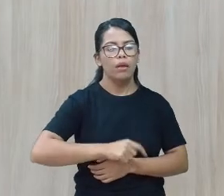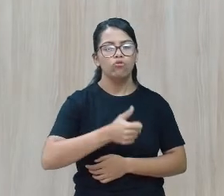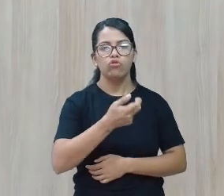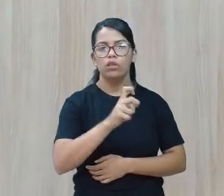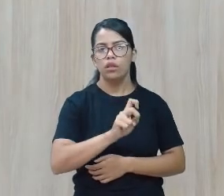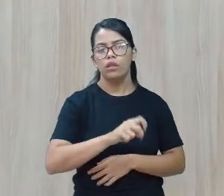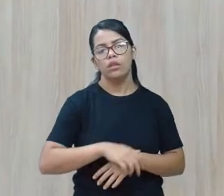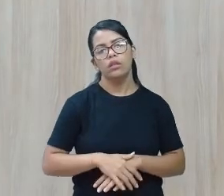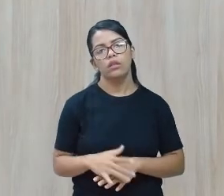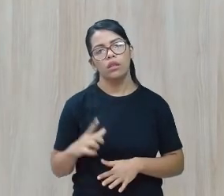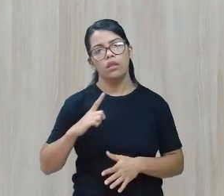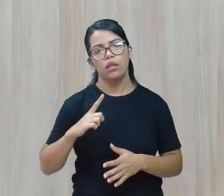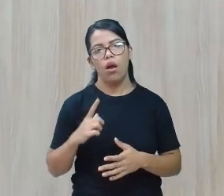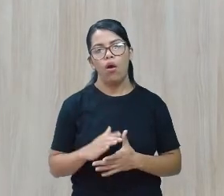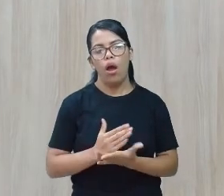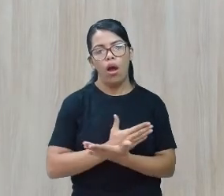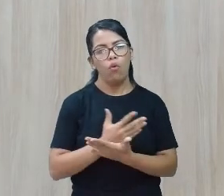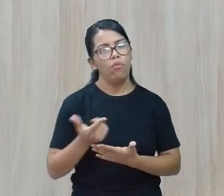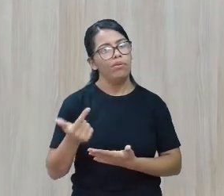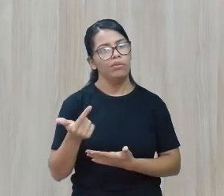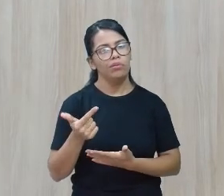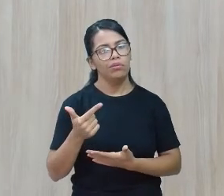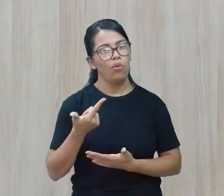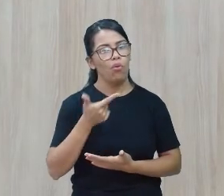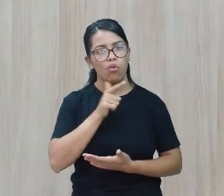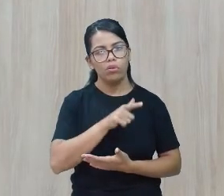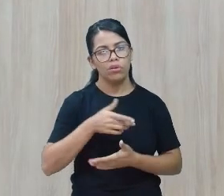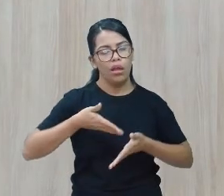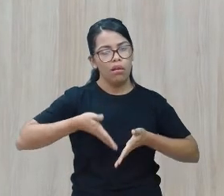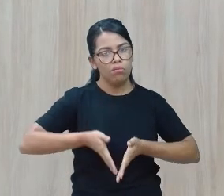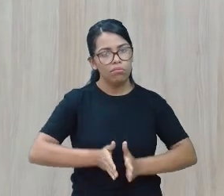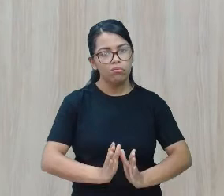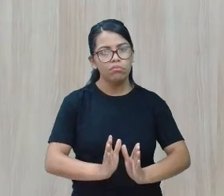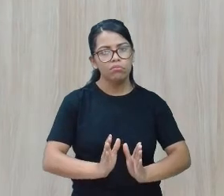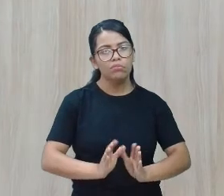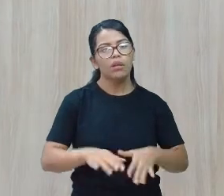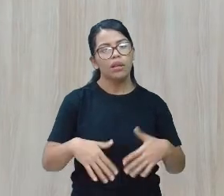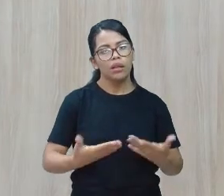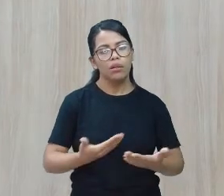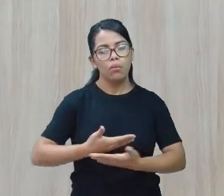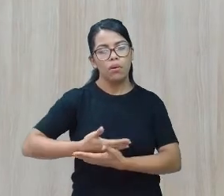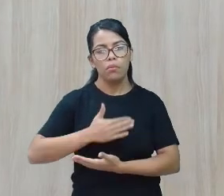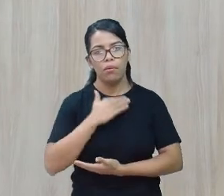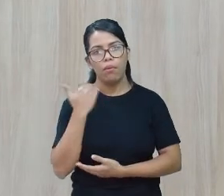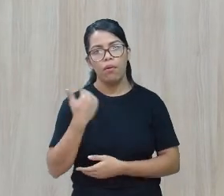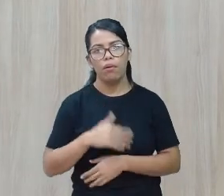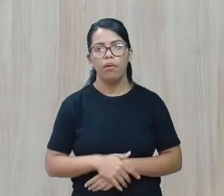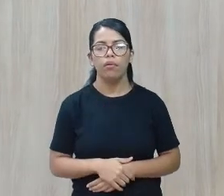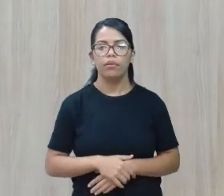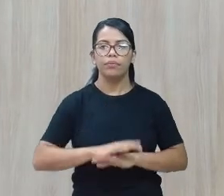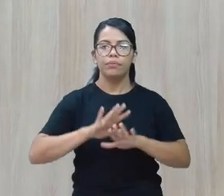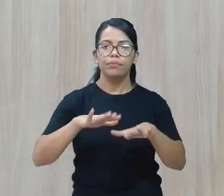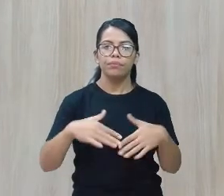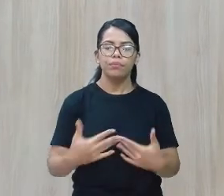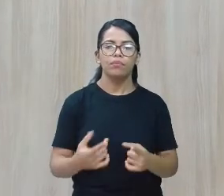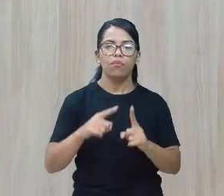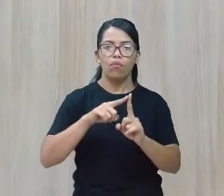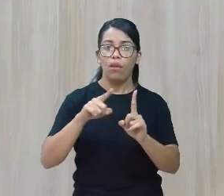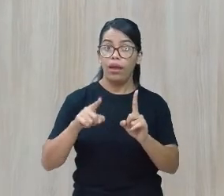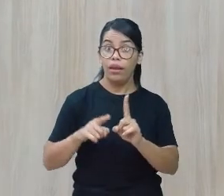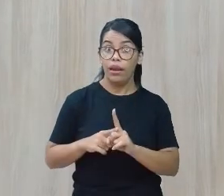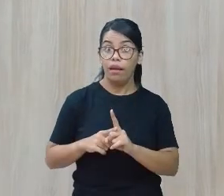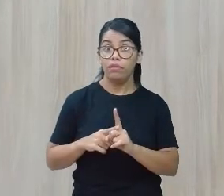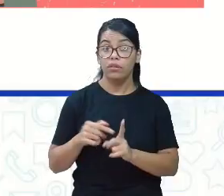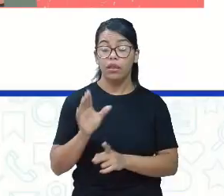muitas também não chegando a ter o filho, a criança morrendo. Então, a gravidez na adolescência,